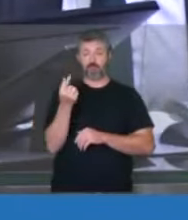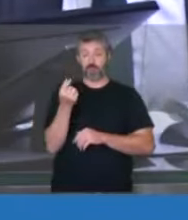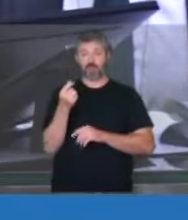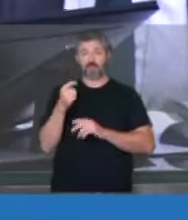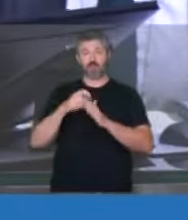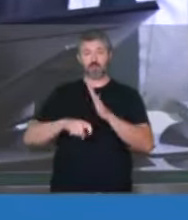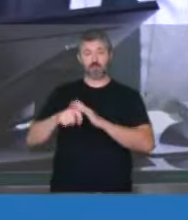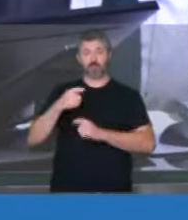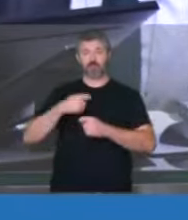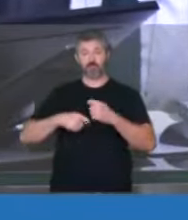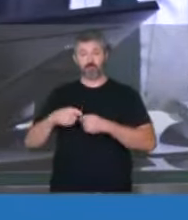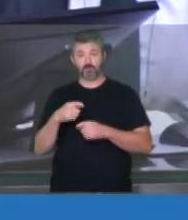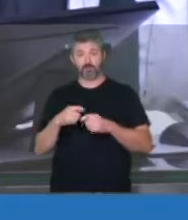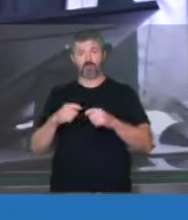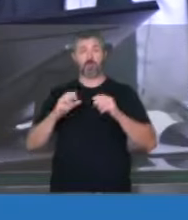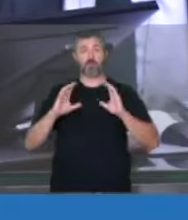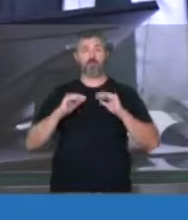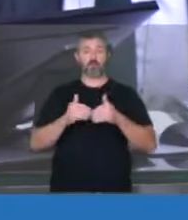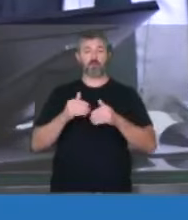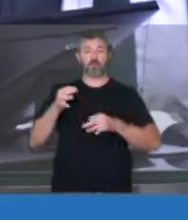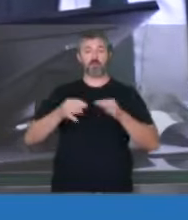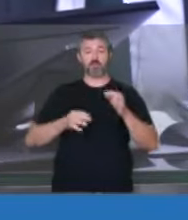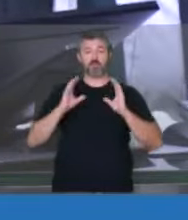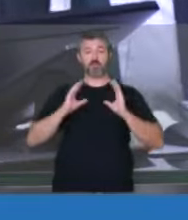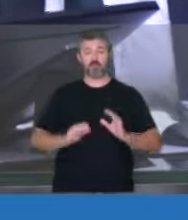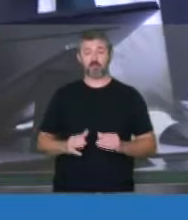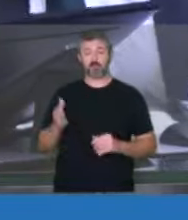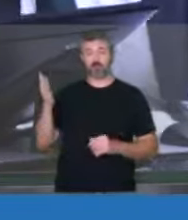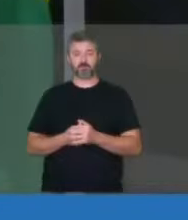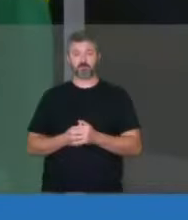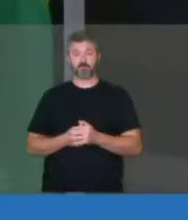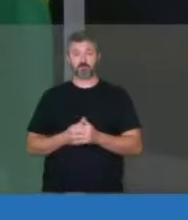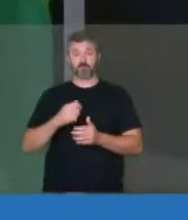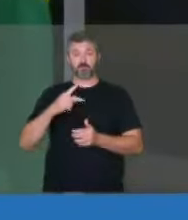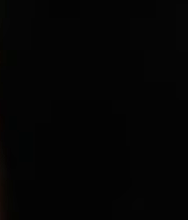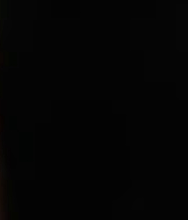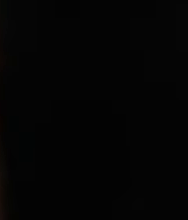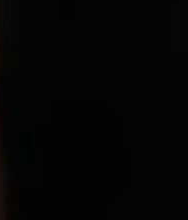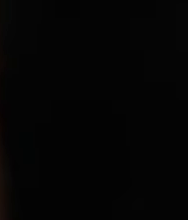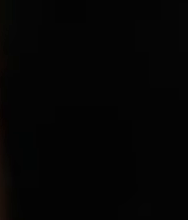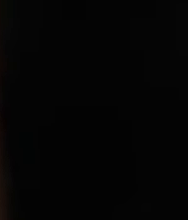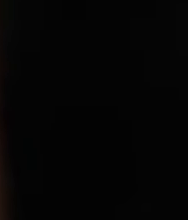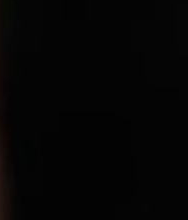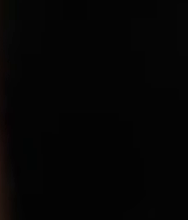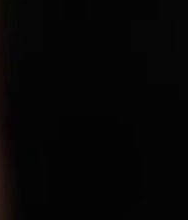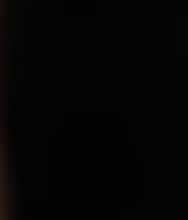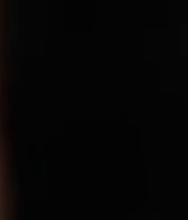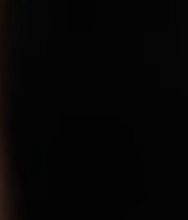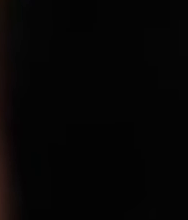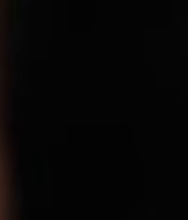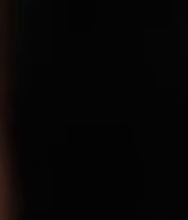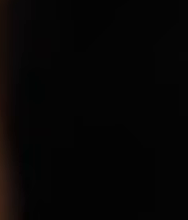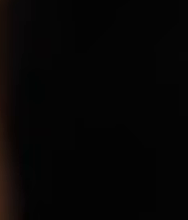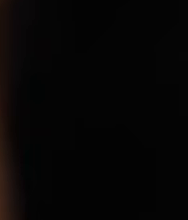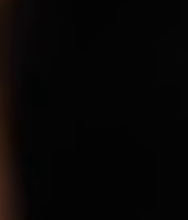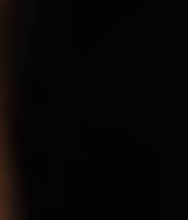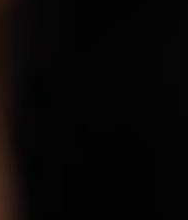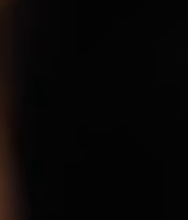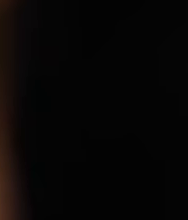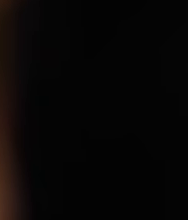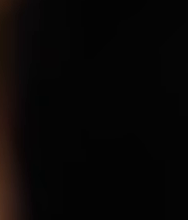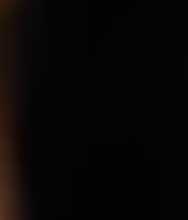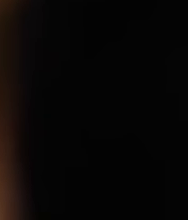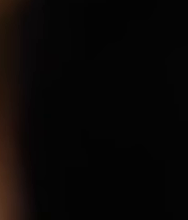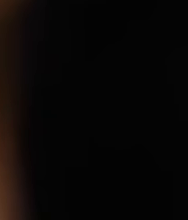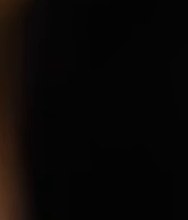discussão vai abrir a votação daqui a pouquinho Rodrigo Pacheco vai dar o resultado se aprovado segue paraa sanção presidencial